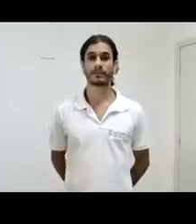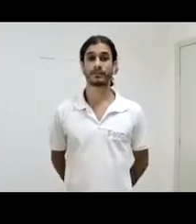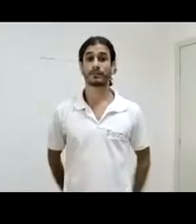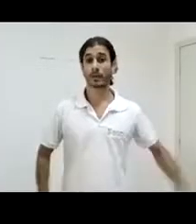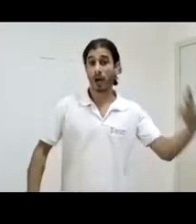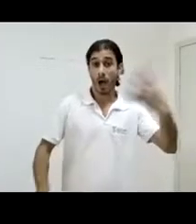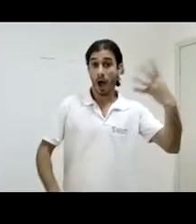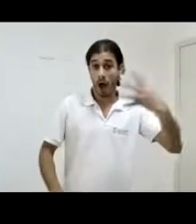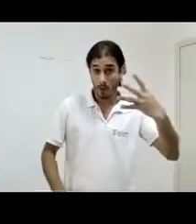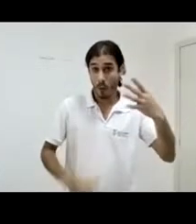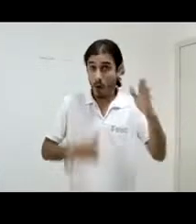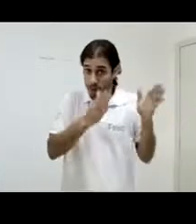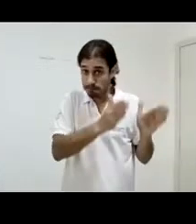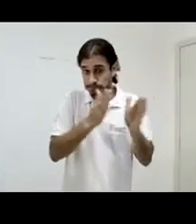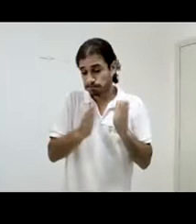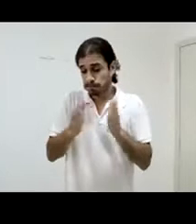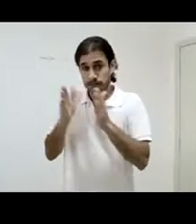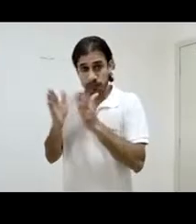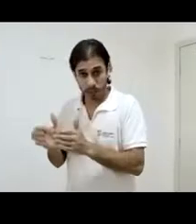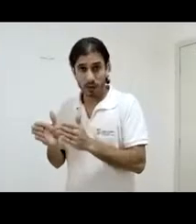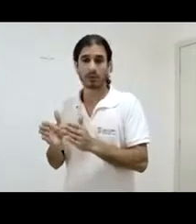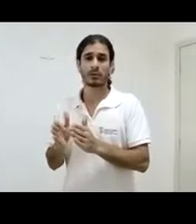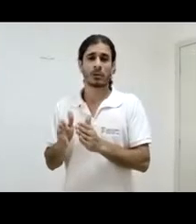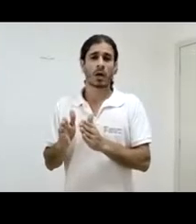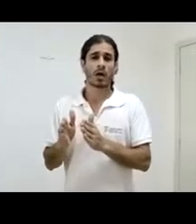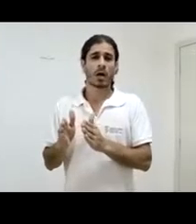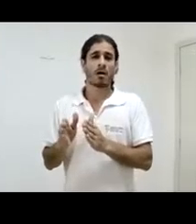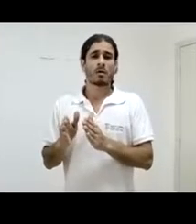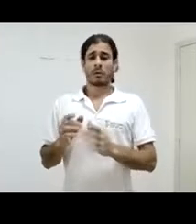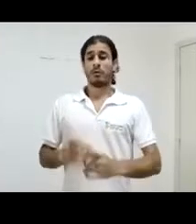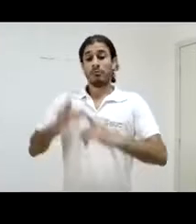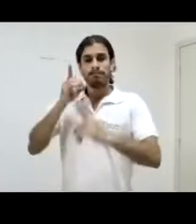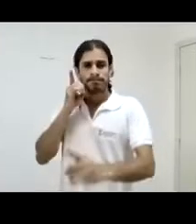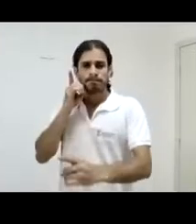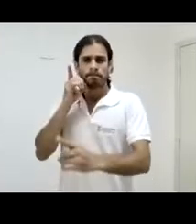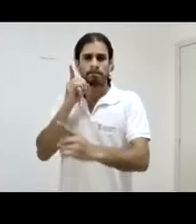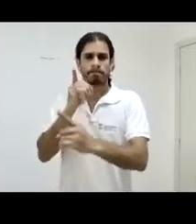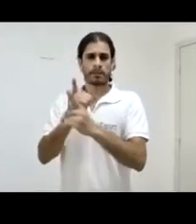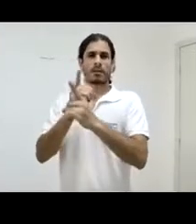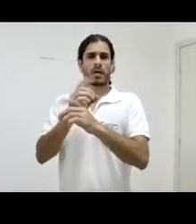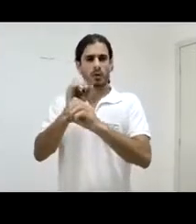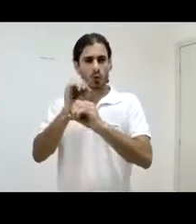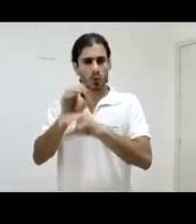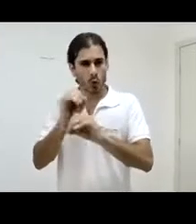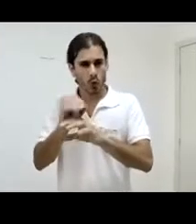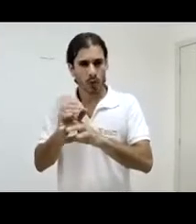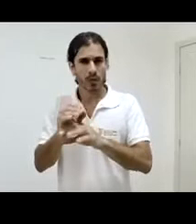mesmo, após analisar esses dados, a gente pretende desenvolver uma história em quadrinhos